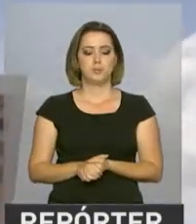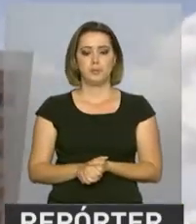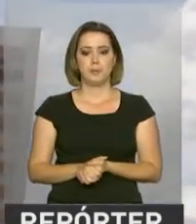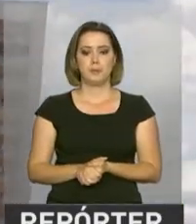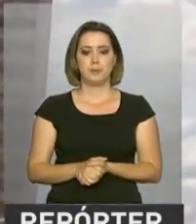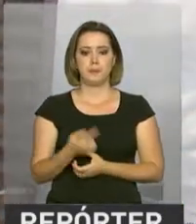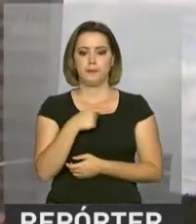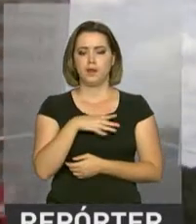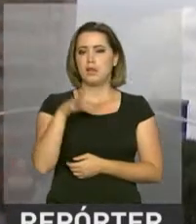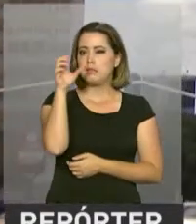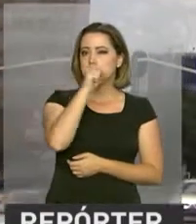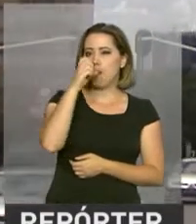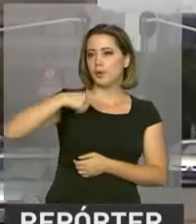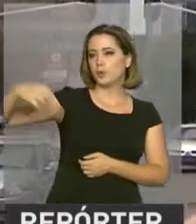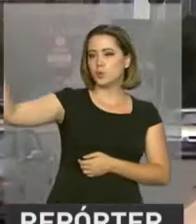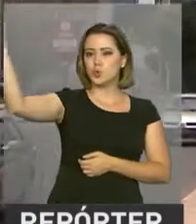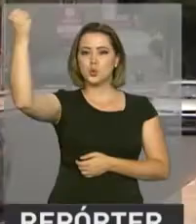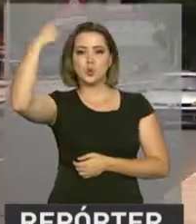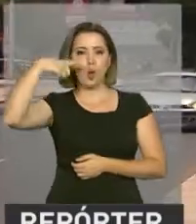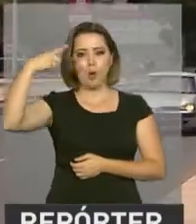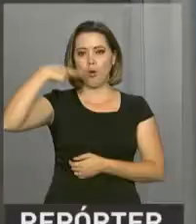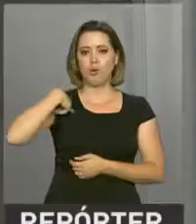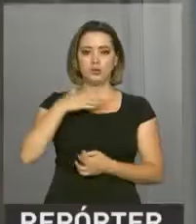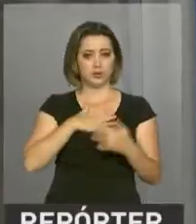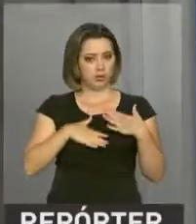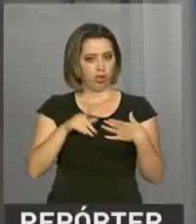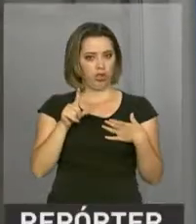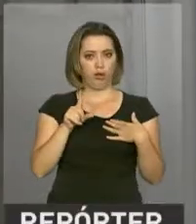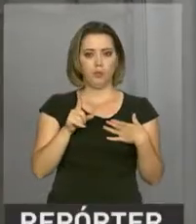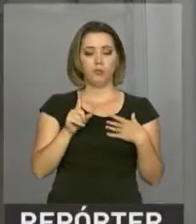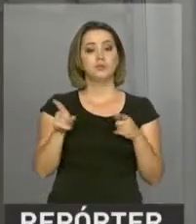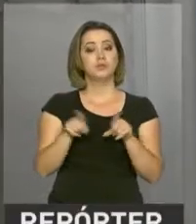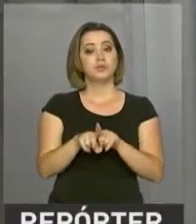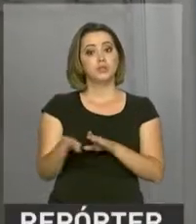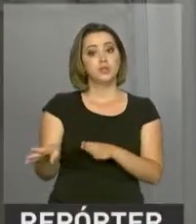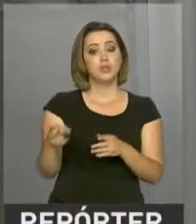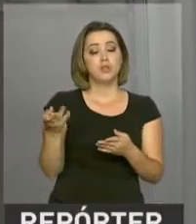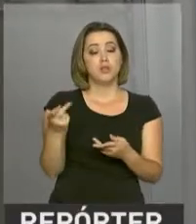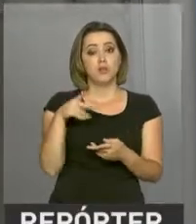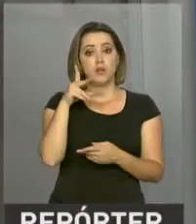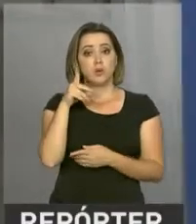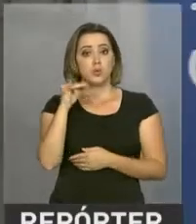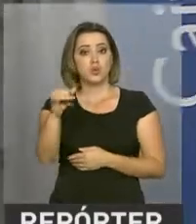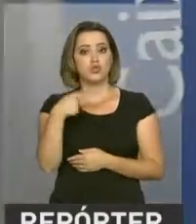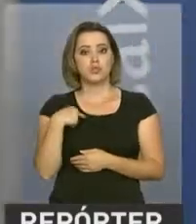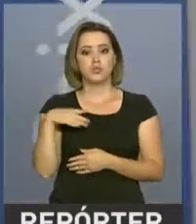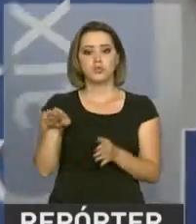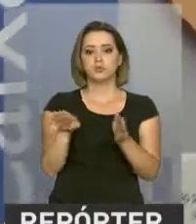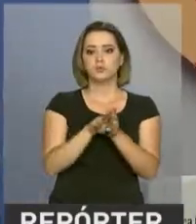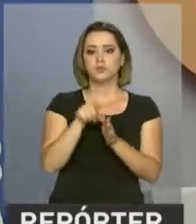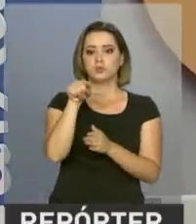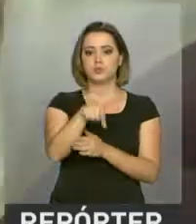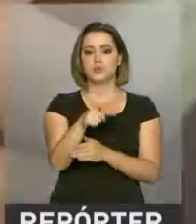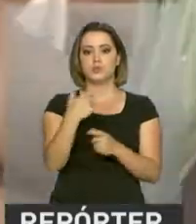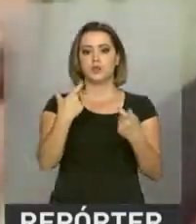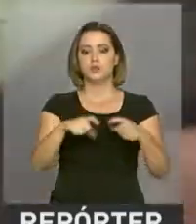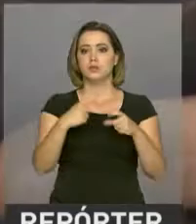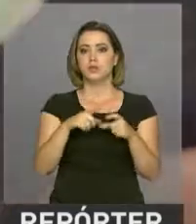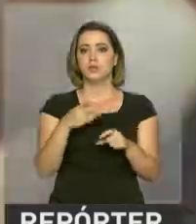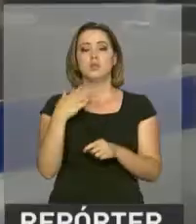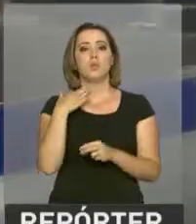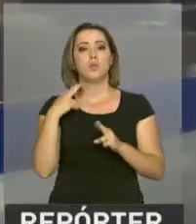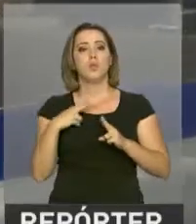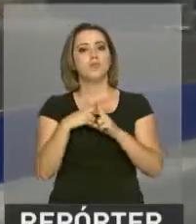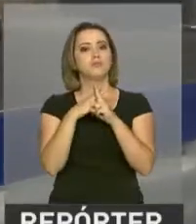sábado de sol e que descanso que nada marcelo aproveitou o dia para ir até uma agência da caixa econômica federal para